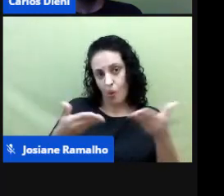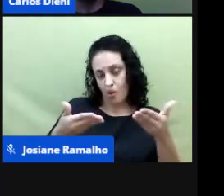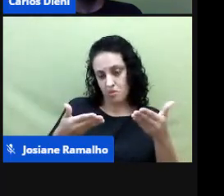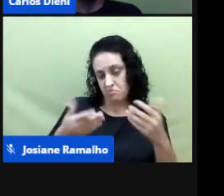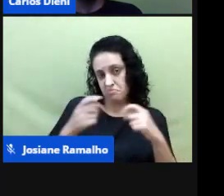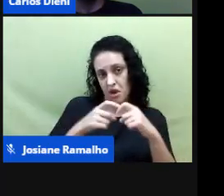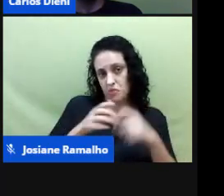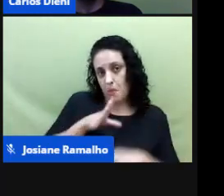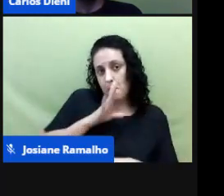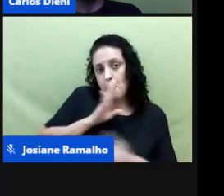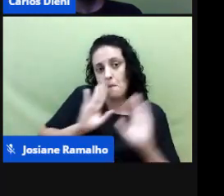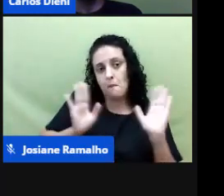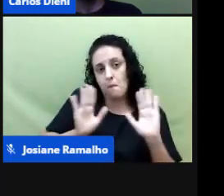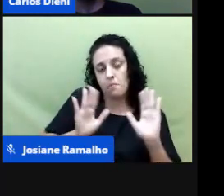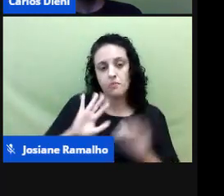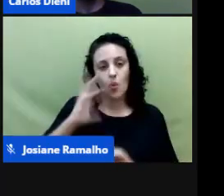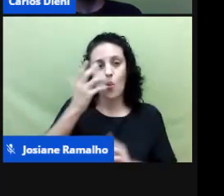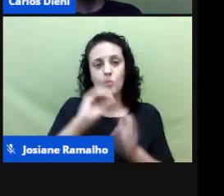Entendeu?